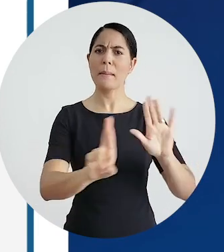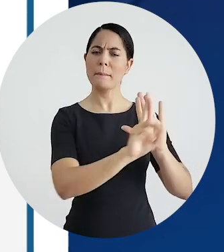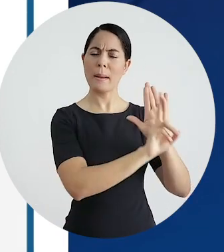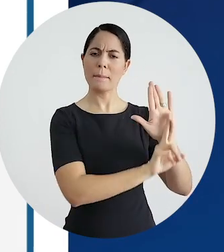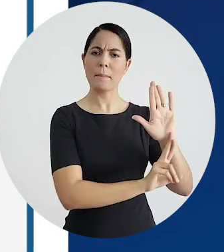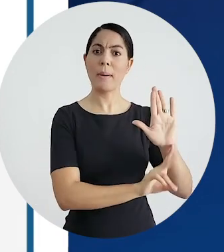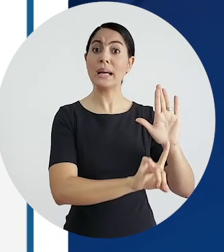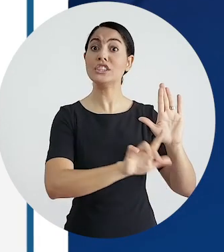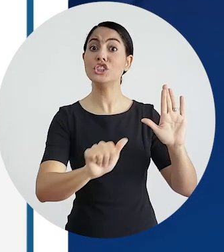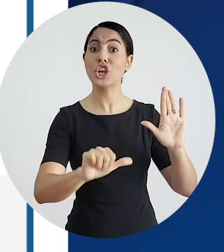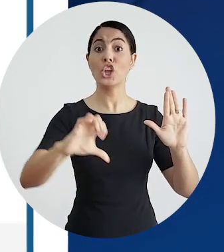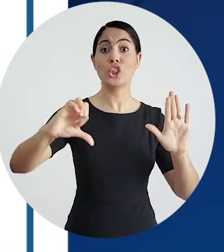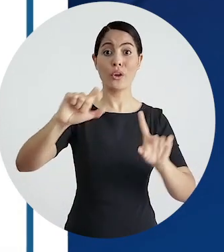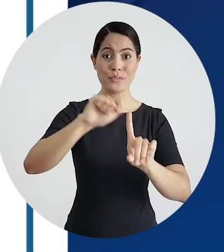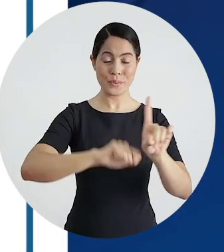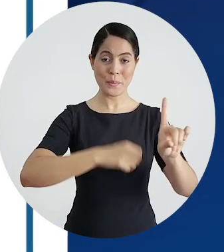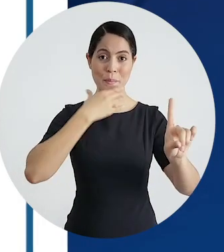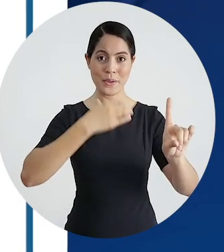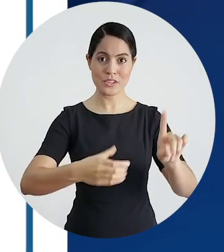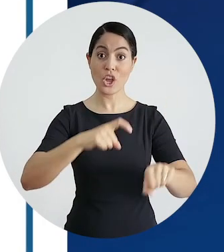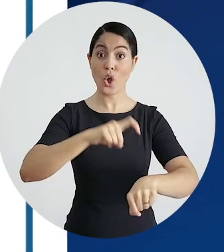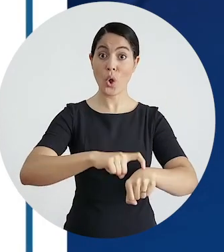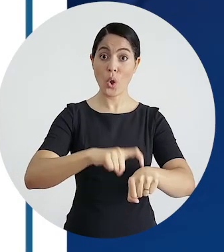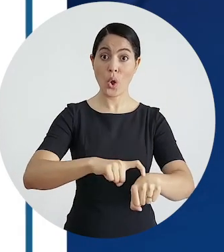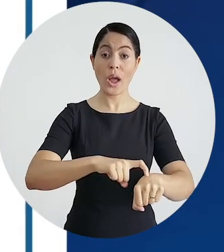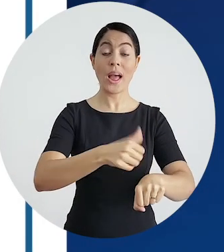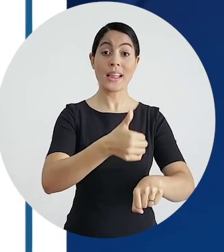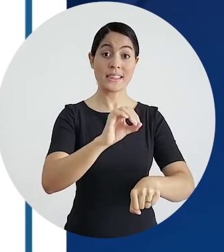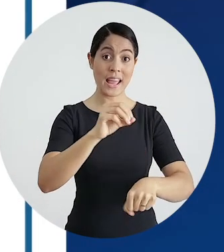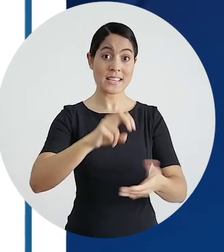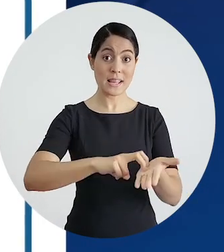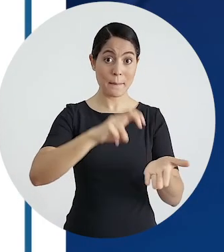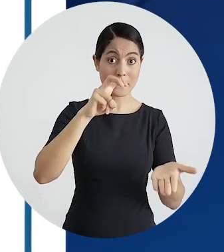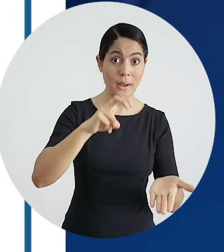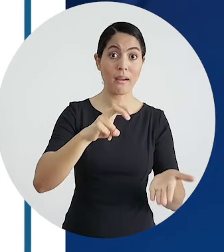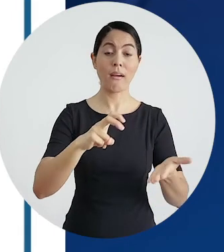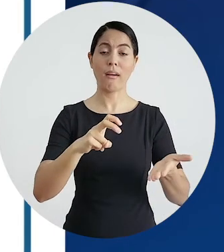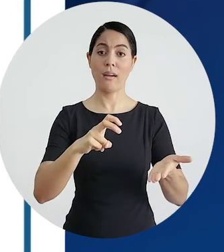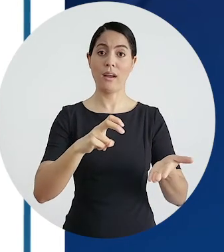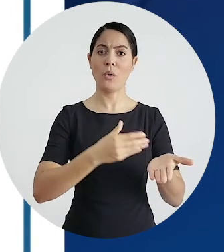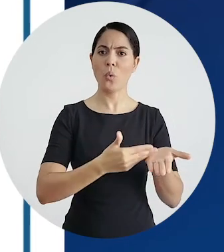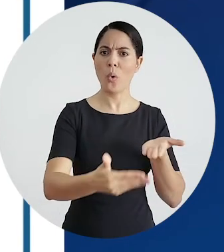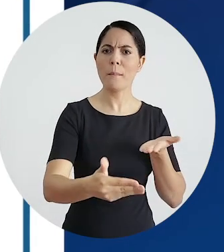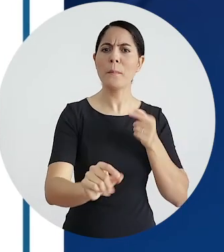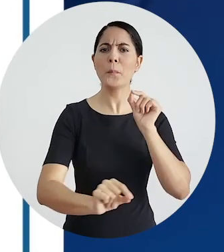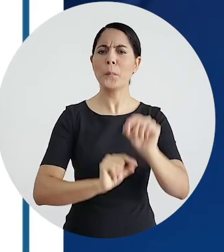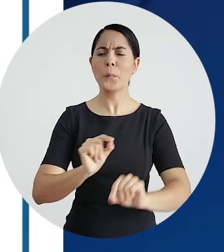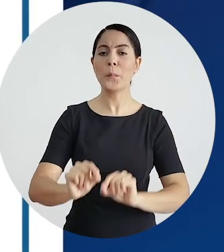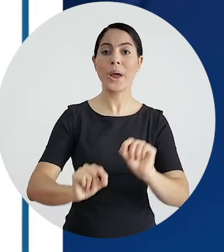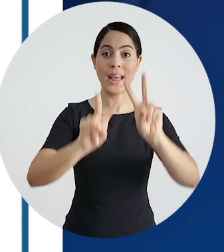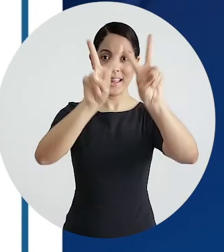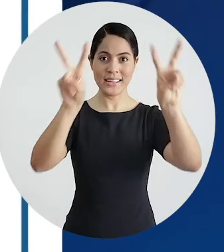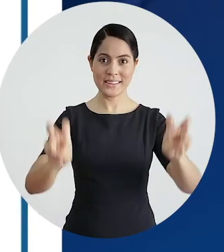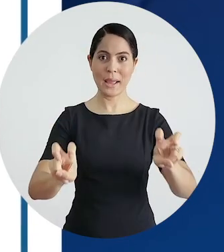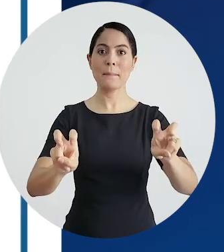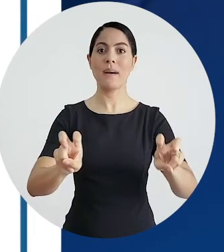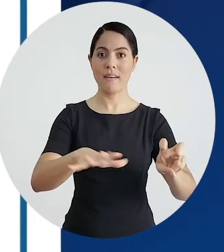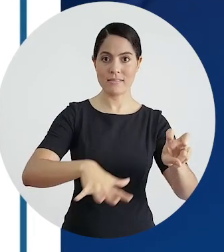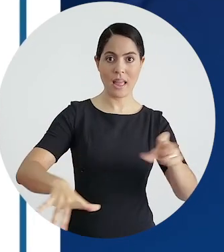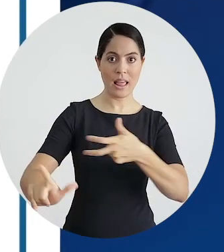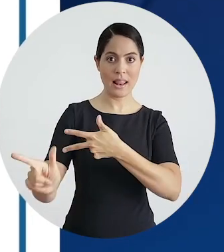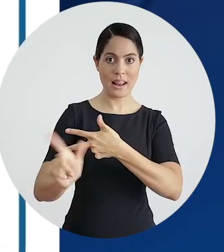Comissão Especial de Assuntos Regulatórios, vai promover no dia 9 de dezembro, a partir das 10 horas da manhã, o evento